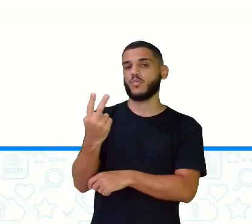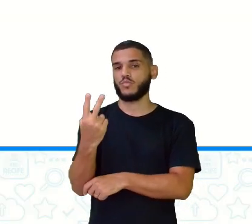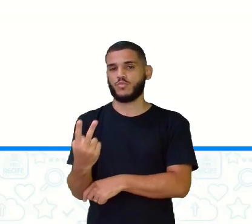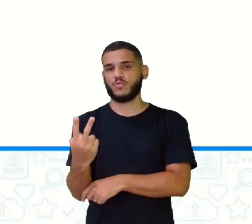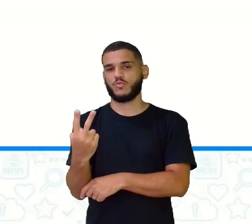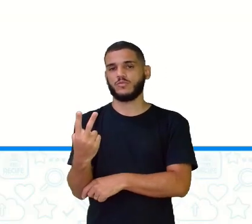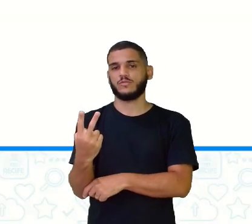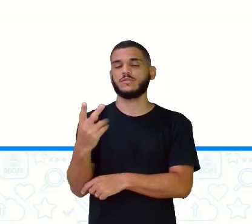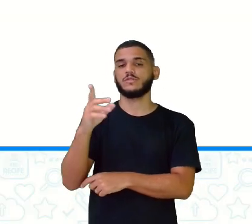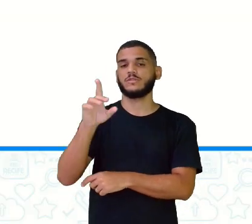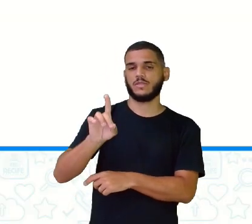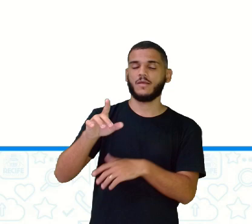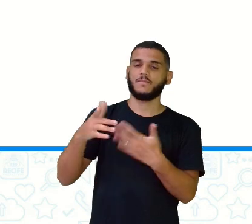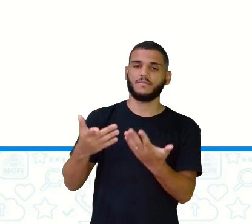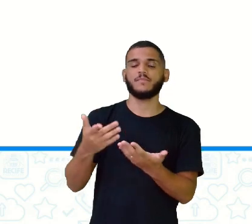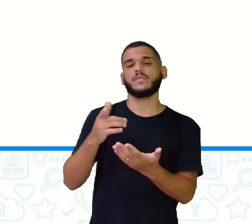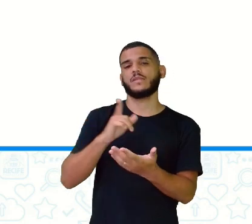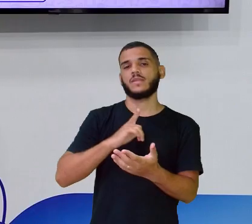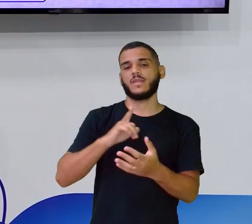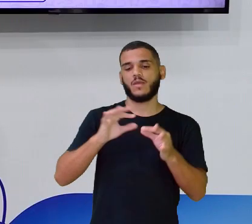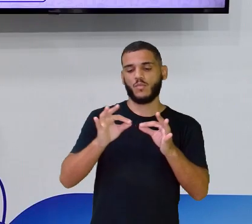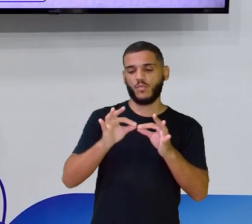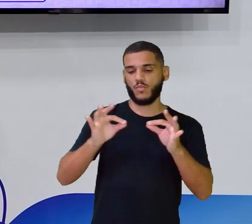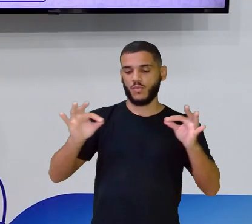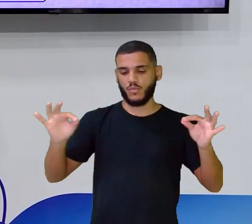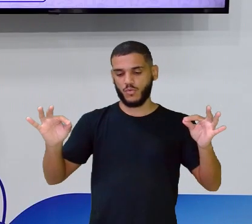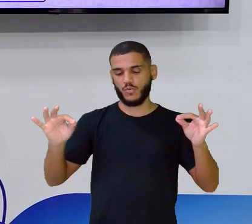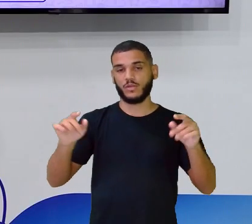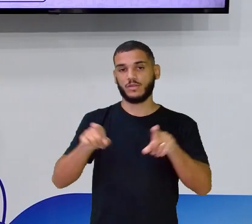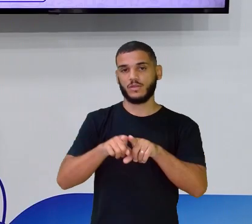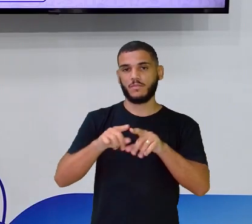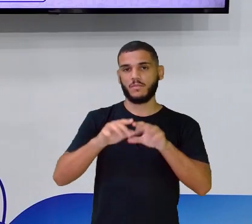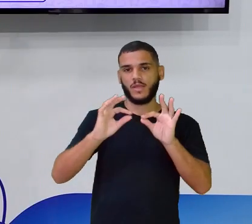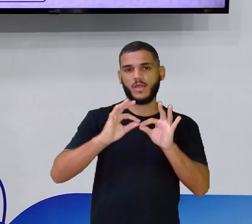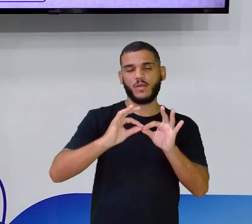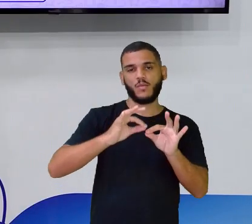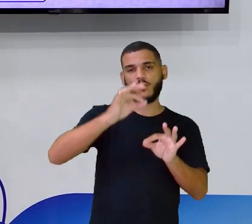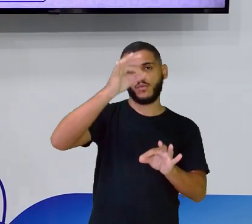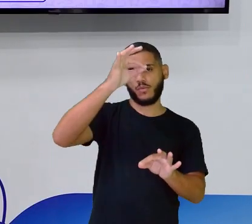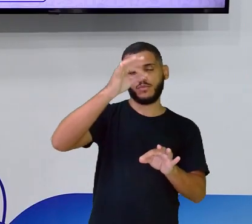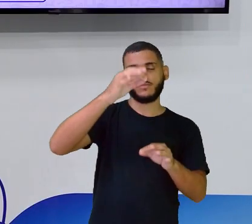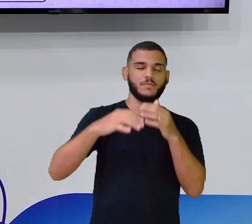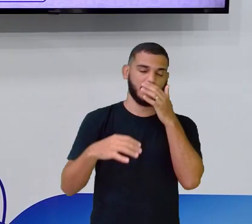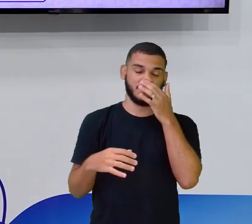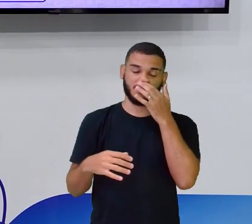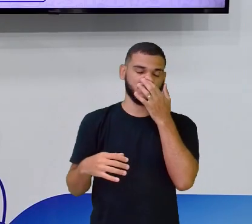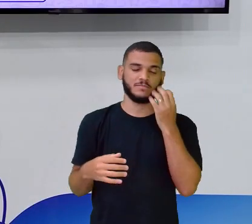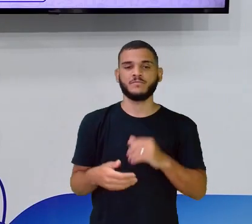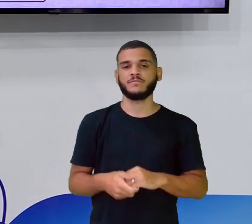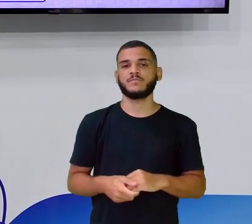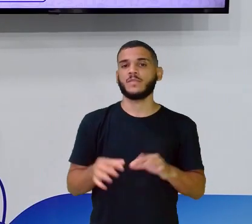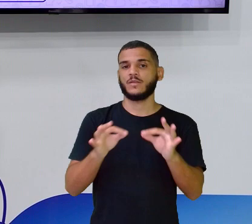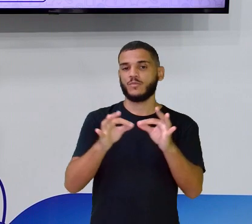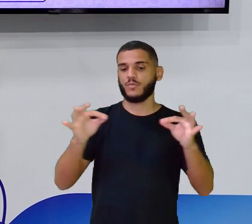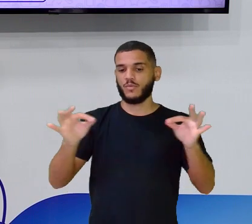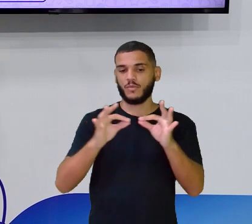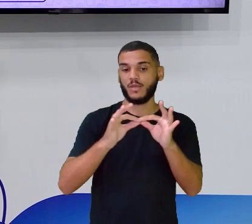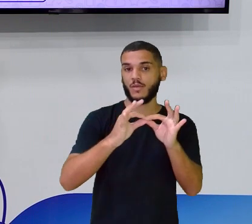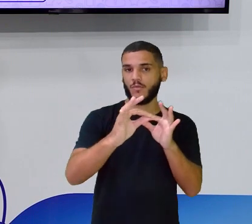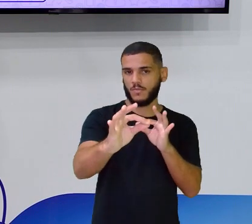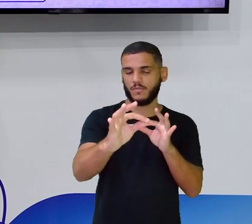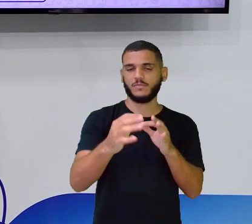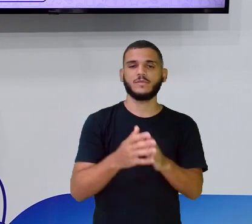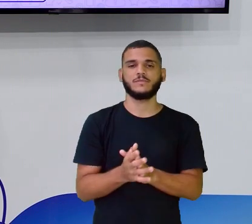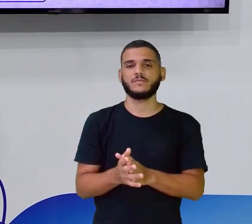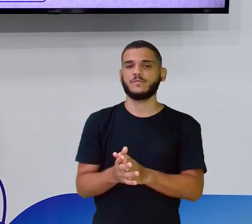dimensões, largura e comprimento. É como se eu pegasse uma régua e medisse a largura